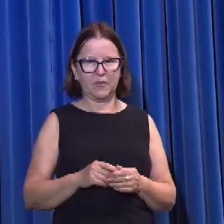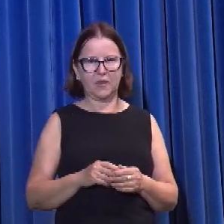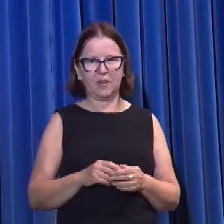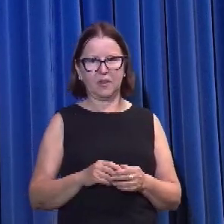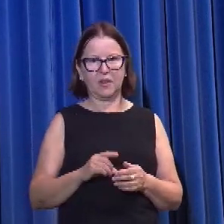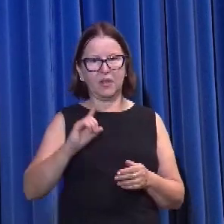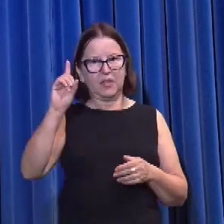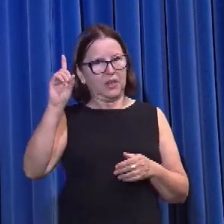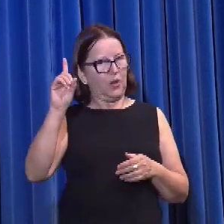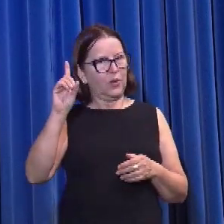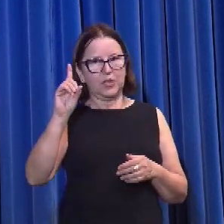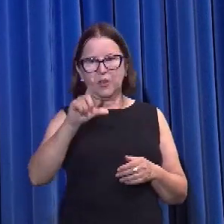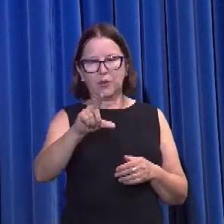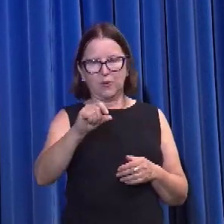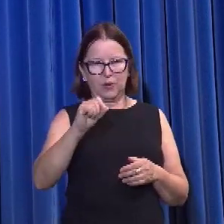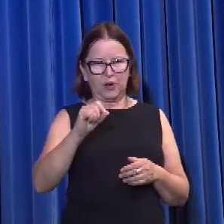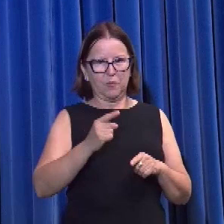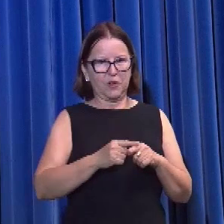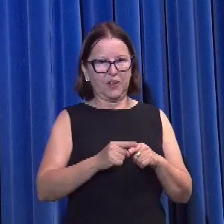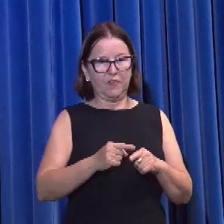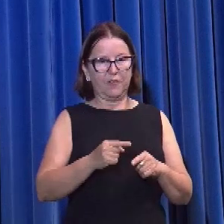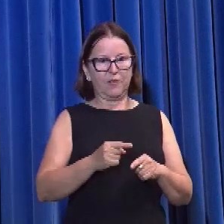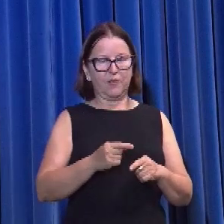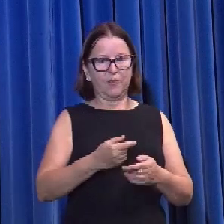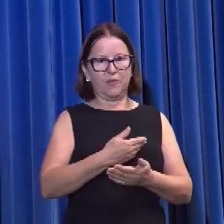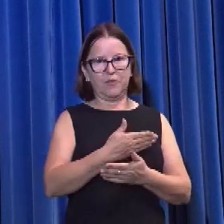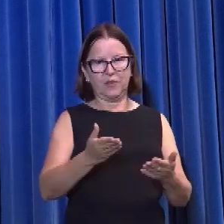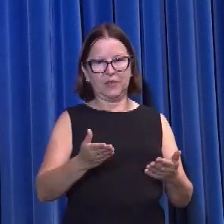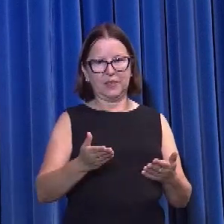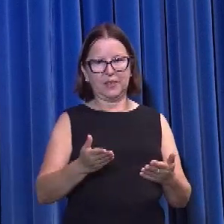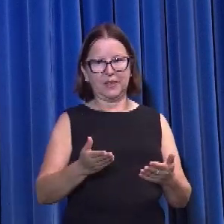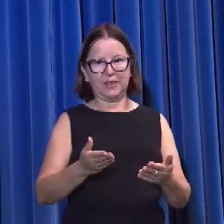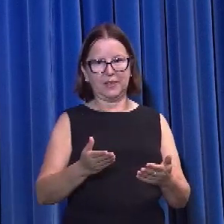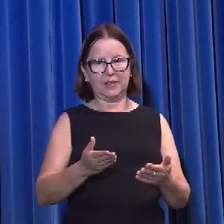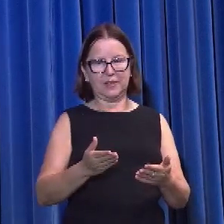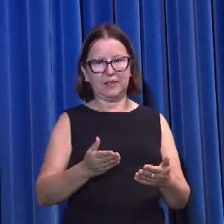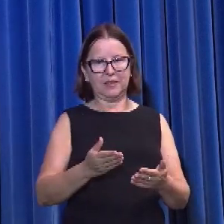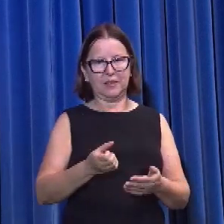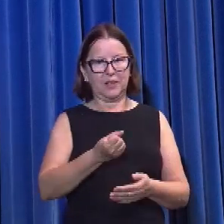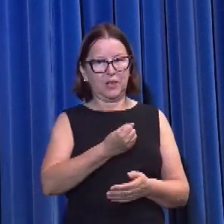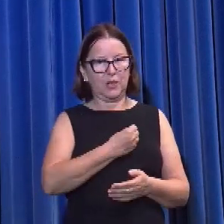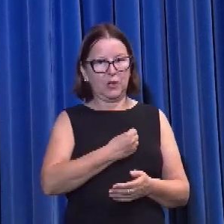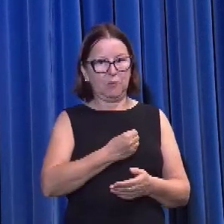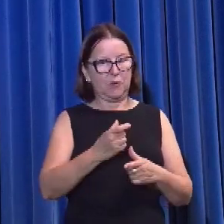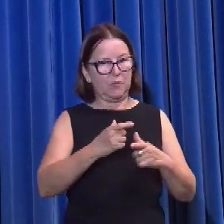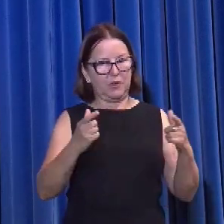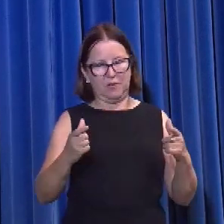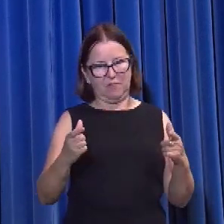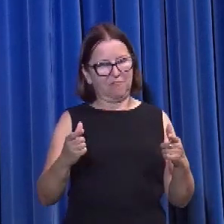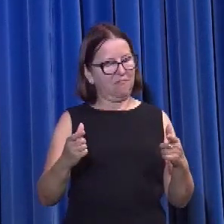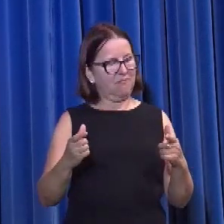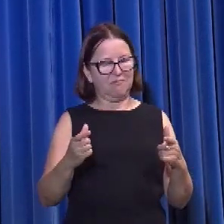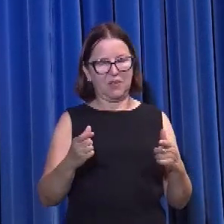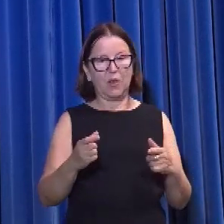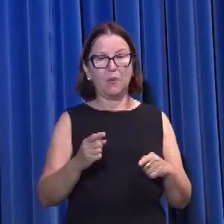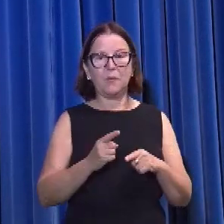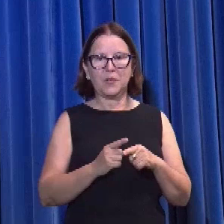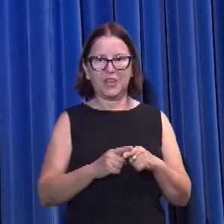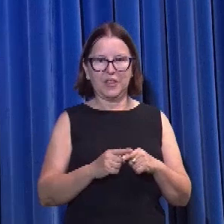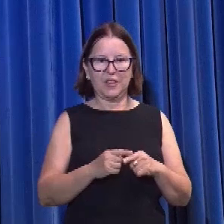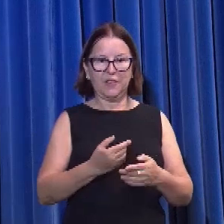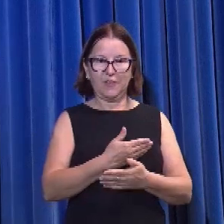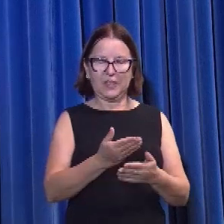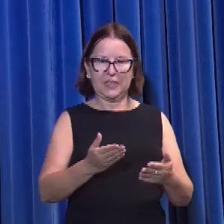fosseis mais numerosos do que qualquer povo, pois éreis o menor de todos os